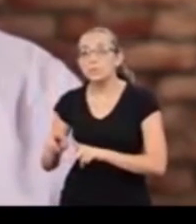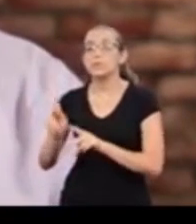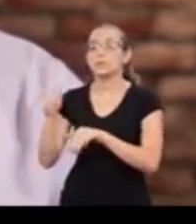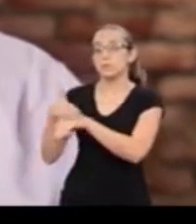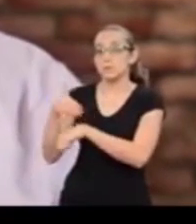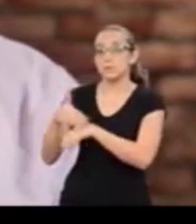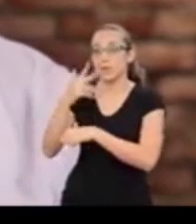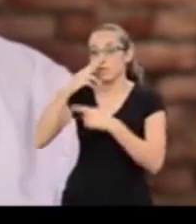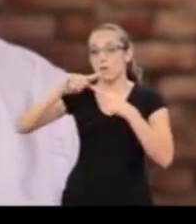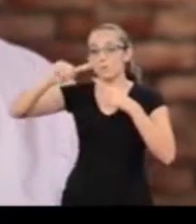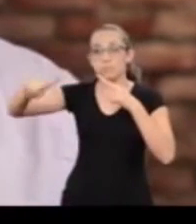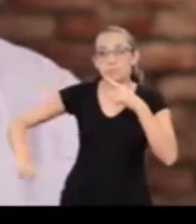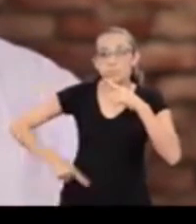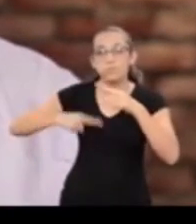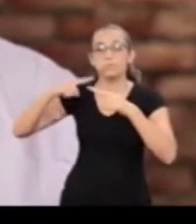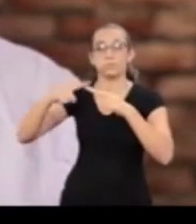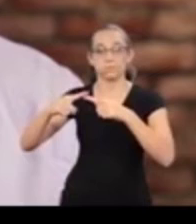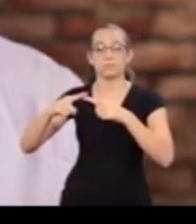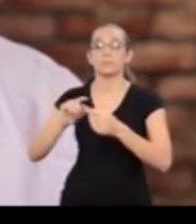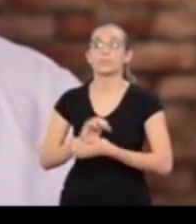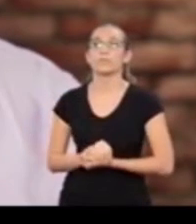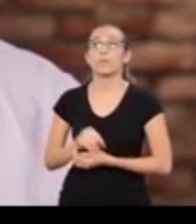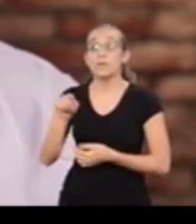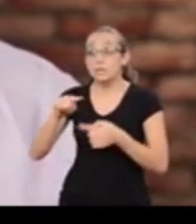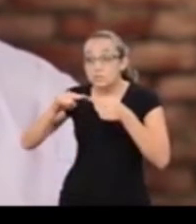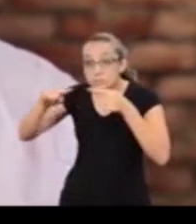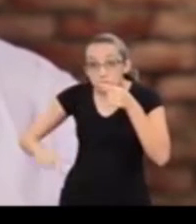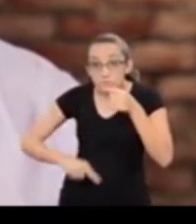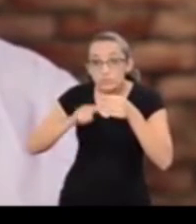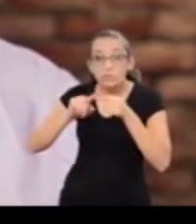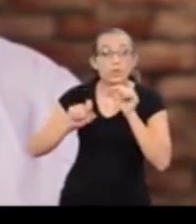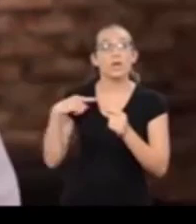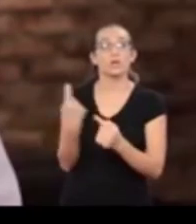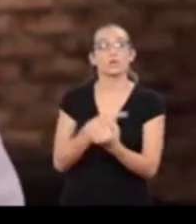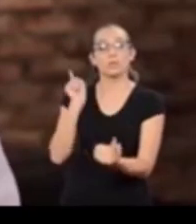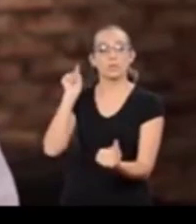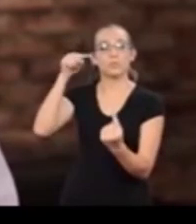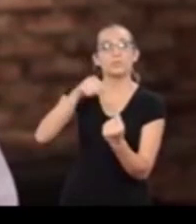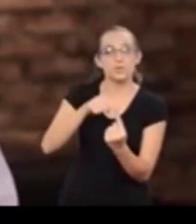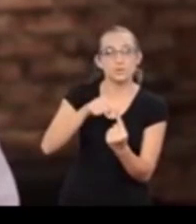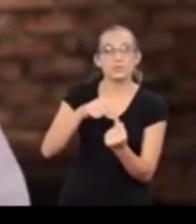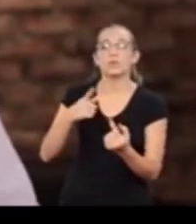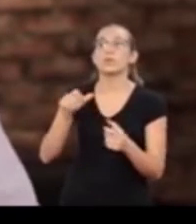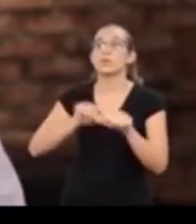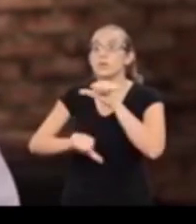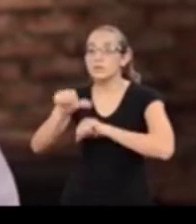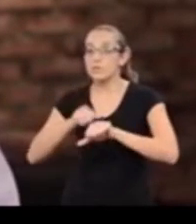outros estudantes acessem o ensino superior, formando um círculo virtuoso. Esse